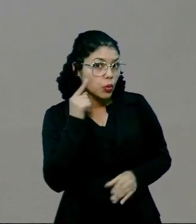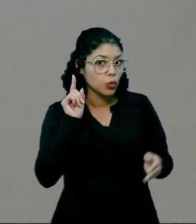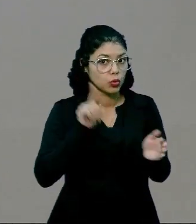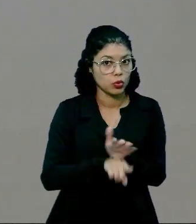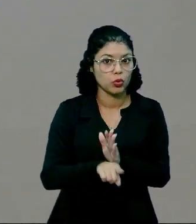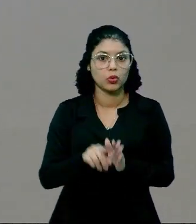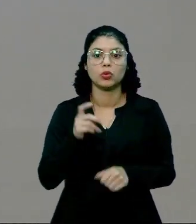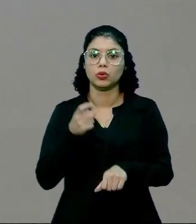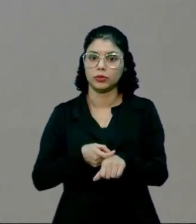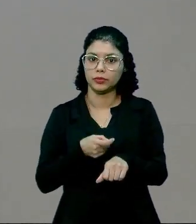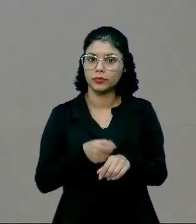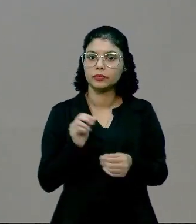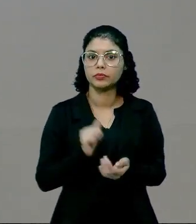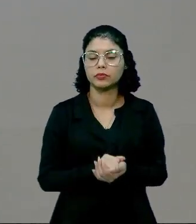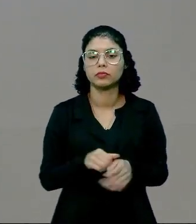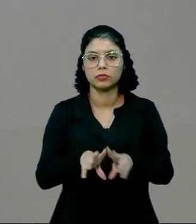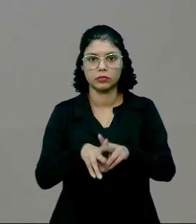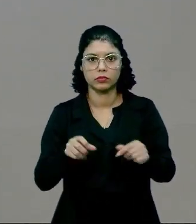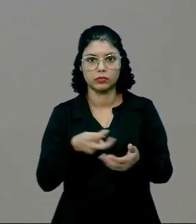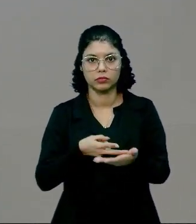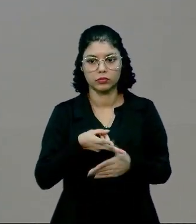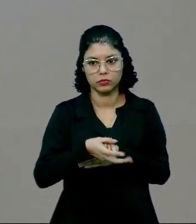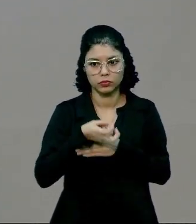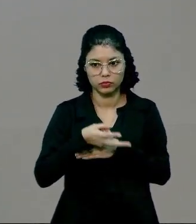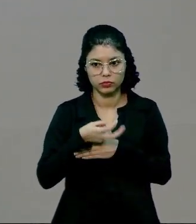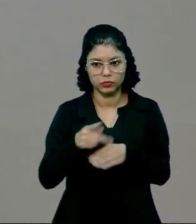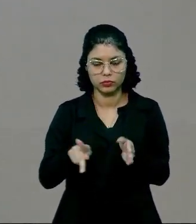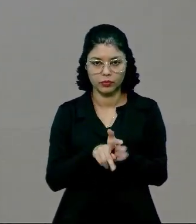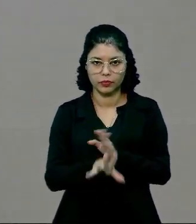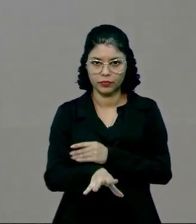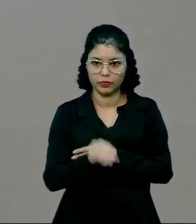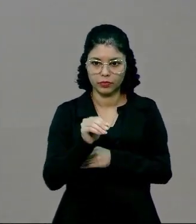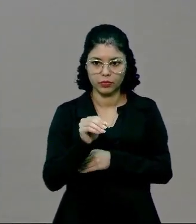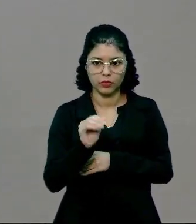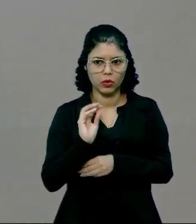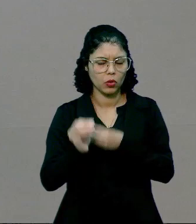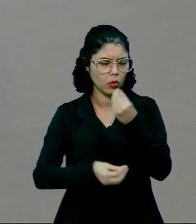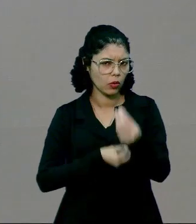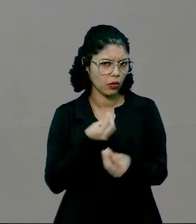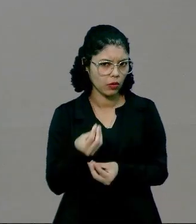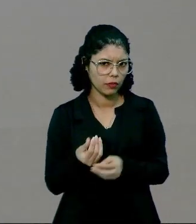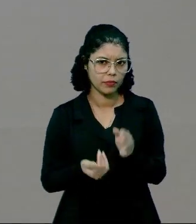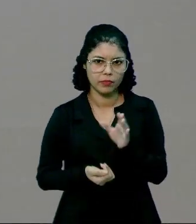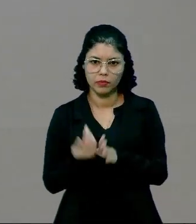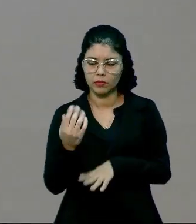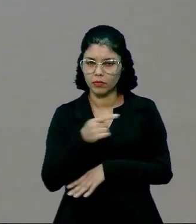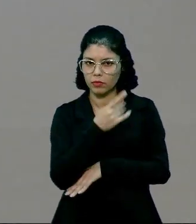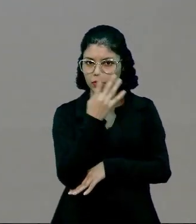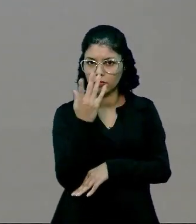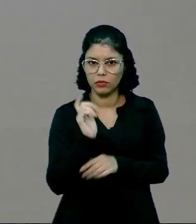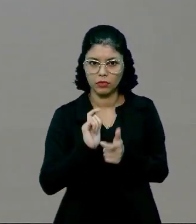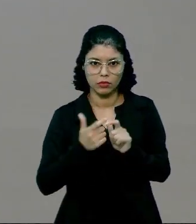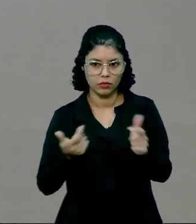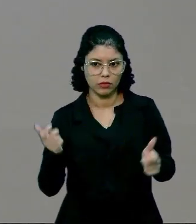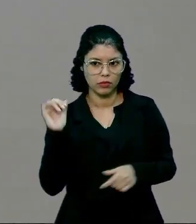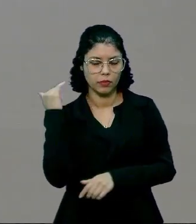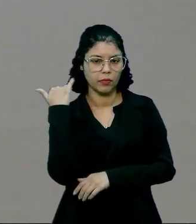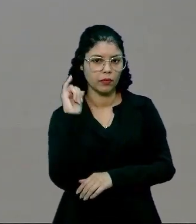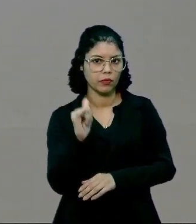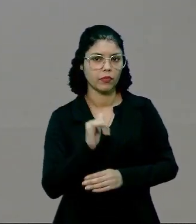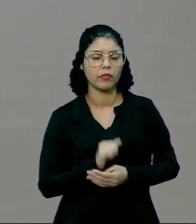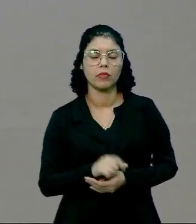que esse carbono ele é extraído do solo e aí ele quer saber o seguinte como eu produzo uma quantidade maior de energia